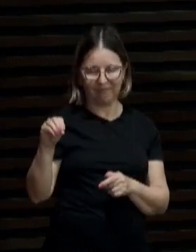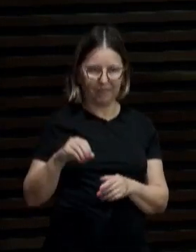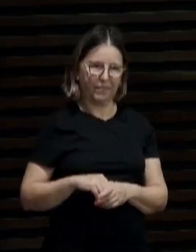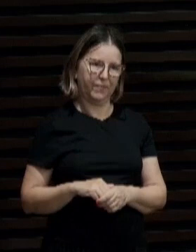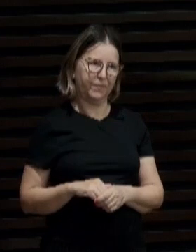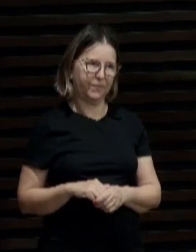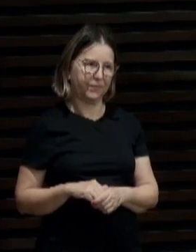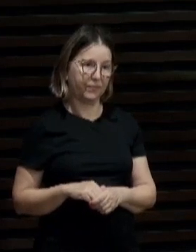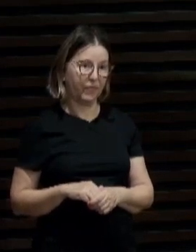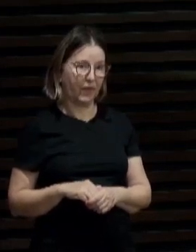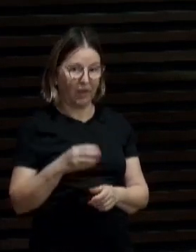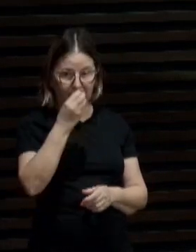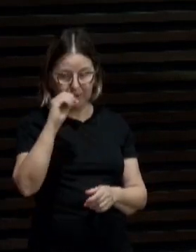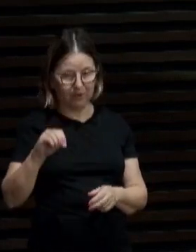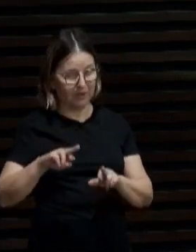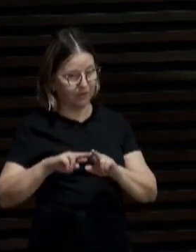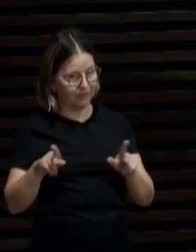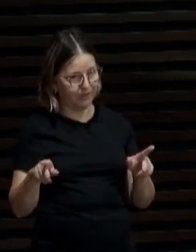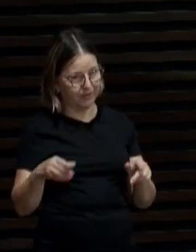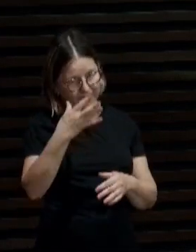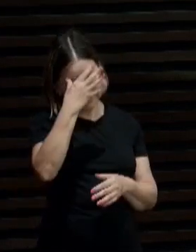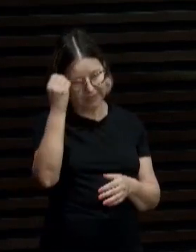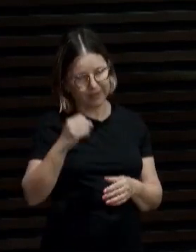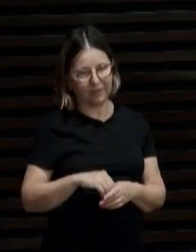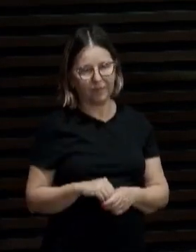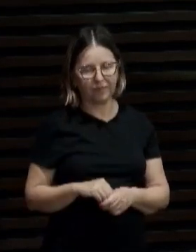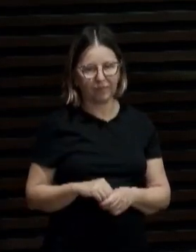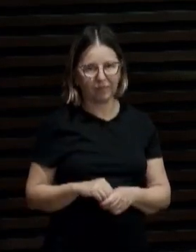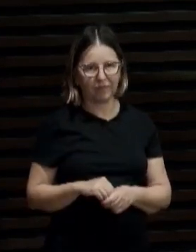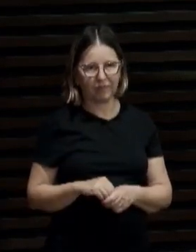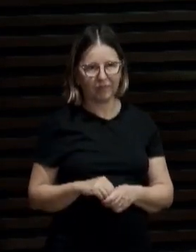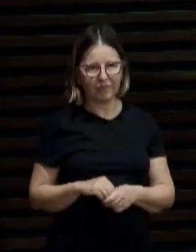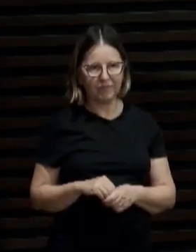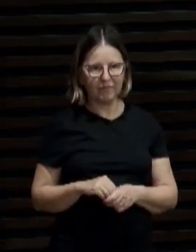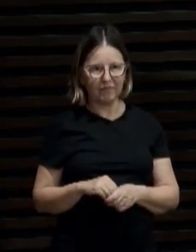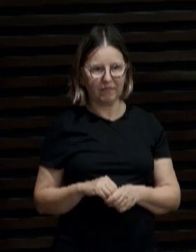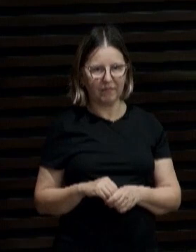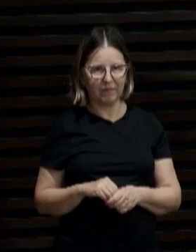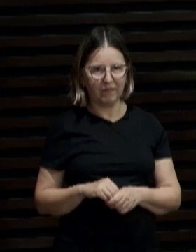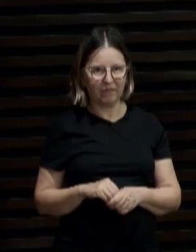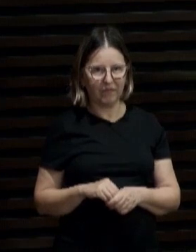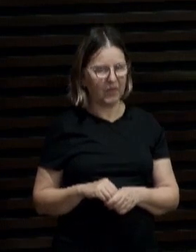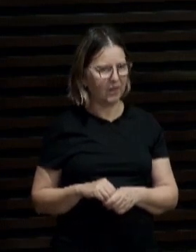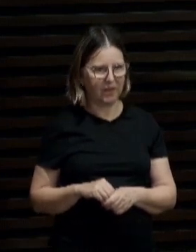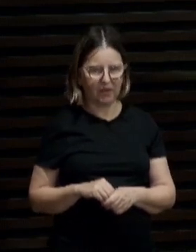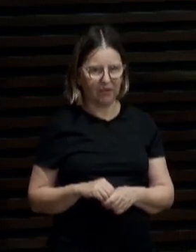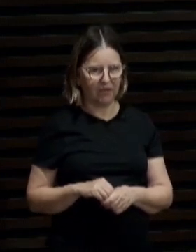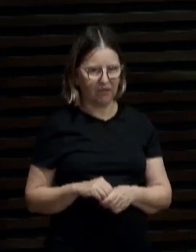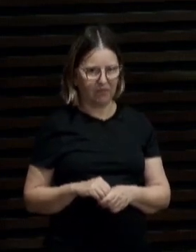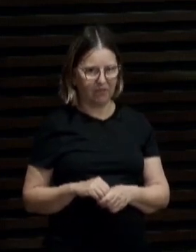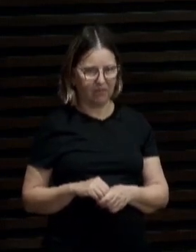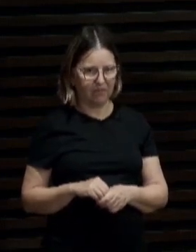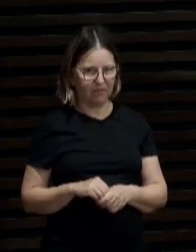Abandonar, então, é diferente de esquecer. Não foi algo que eles fizeram, não foi algo que fizeram a